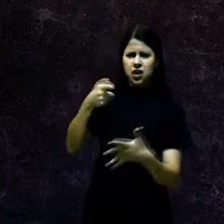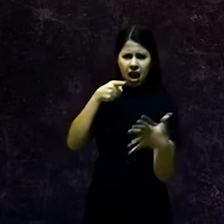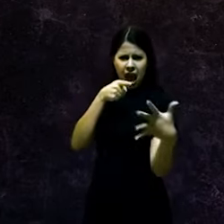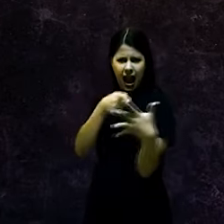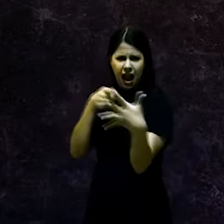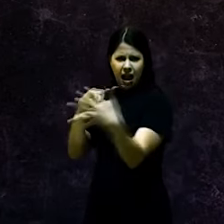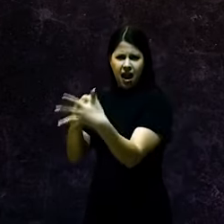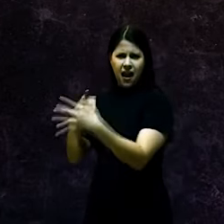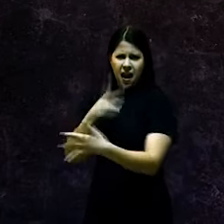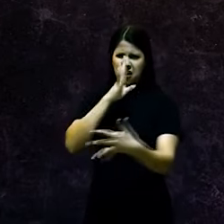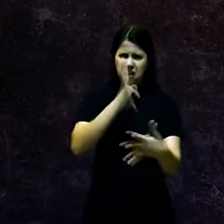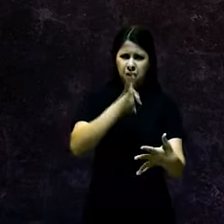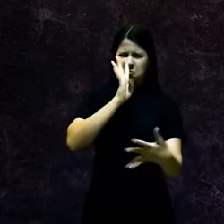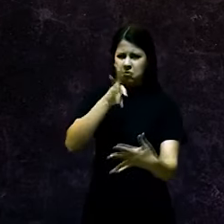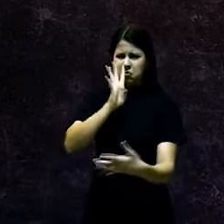em juízo.